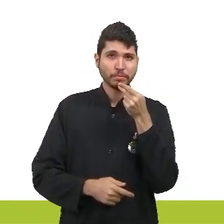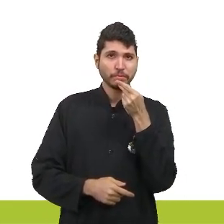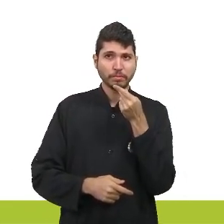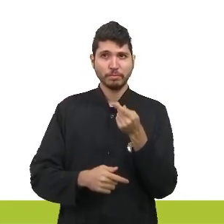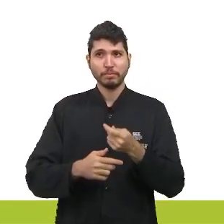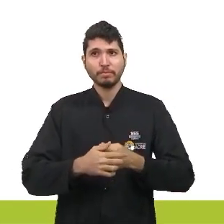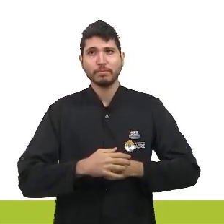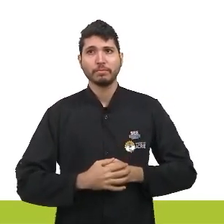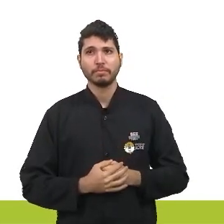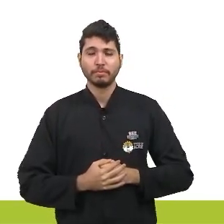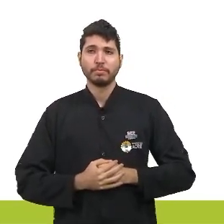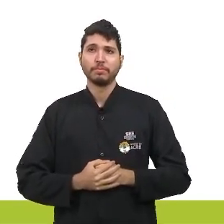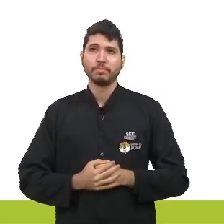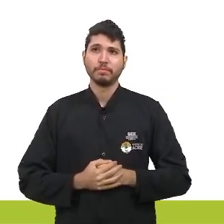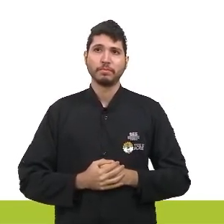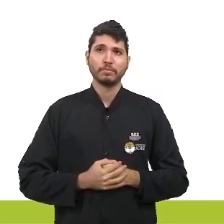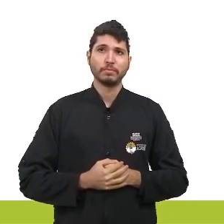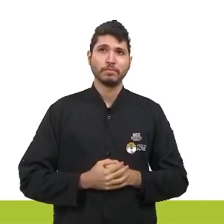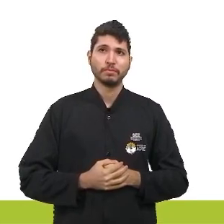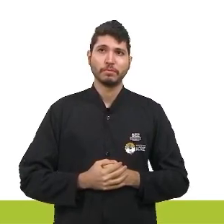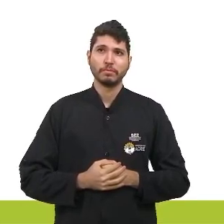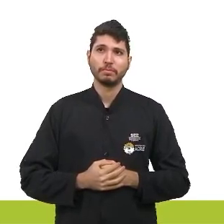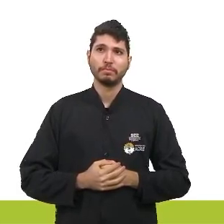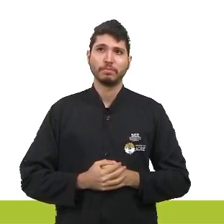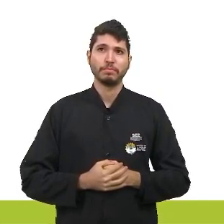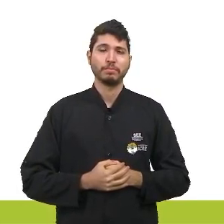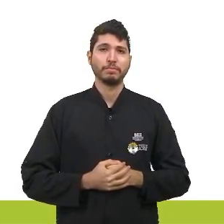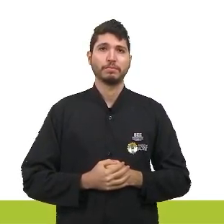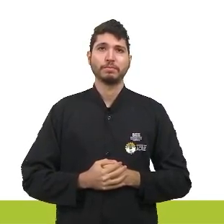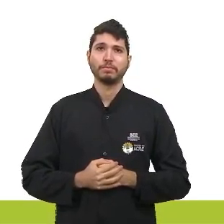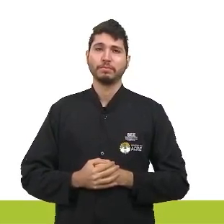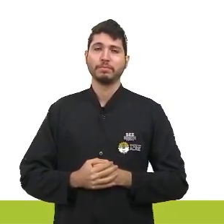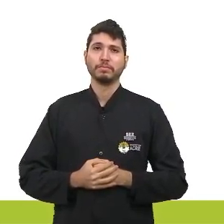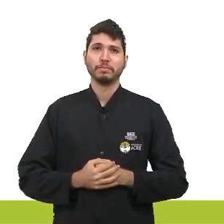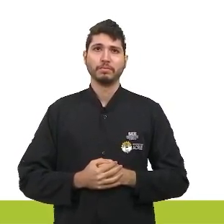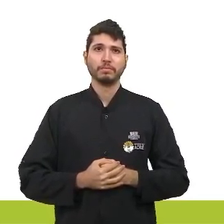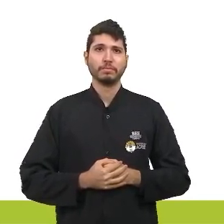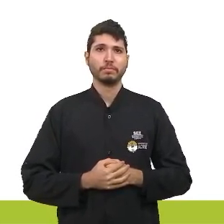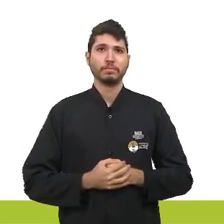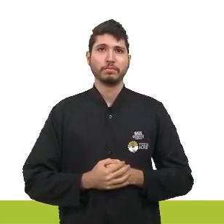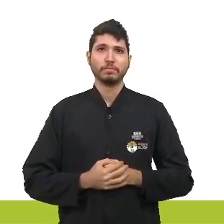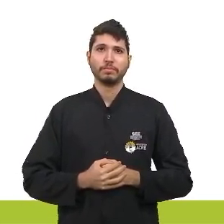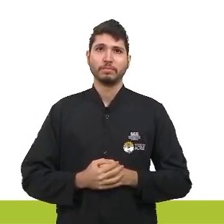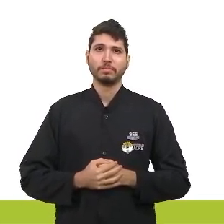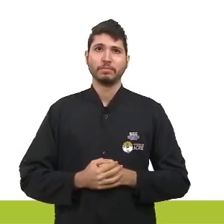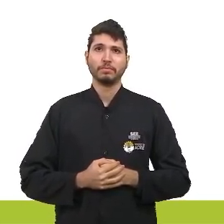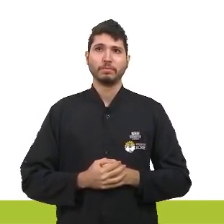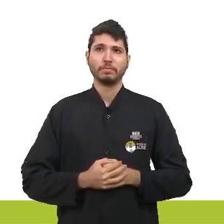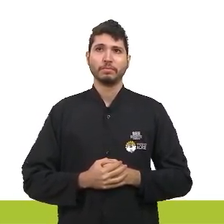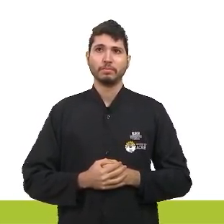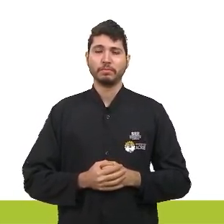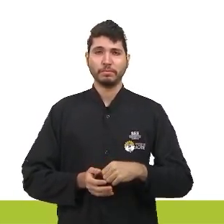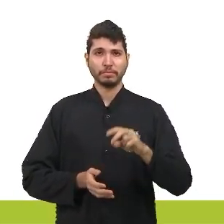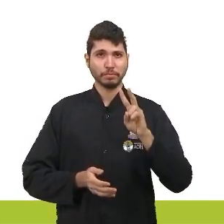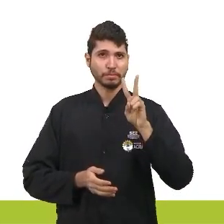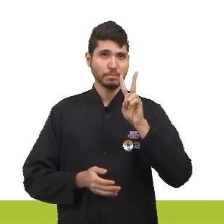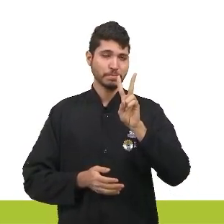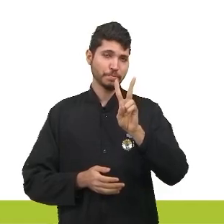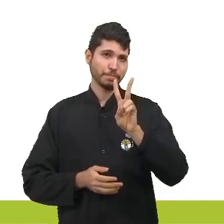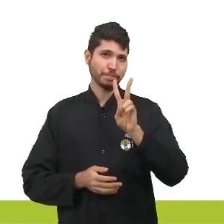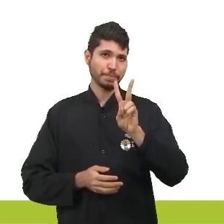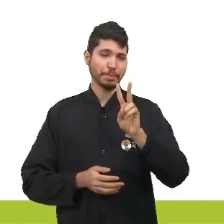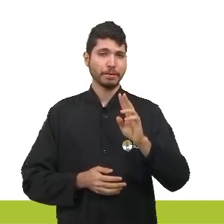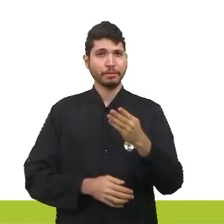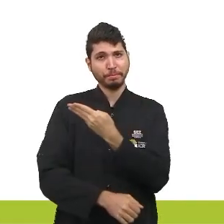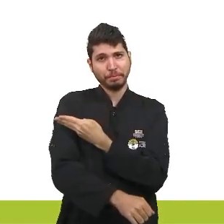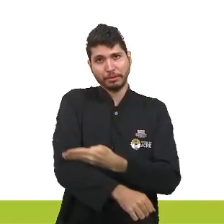que as duas sejam brancas. 8 num